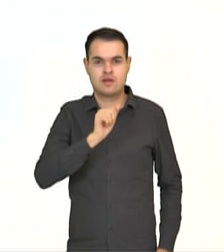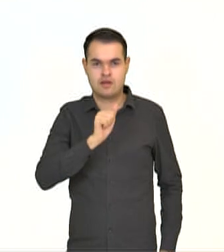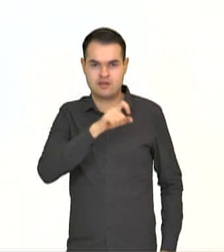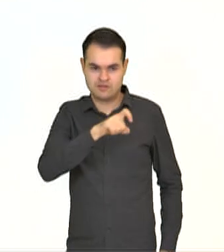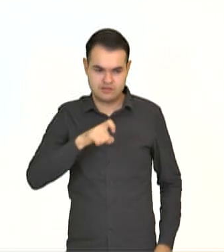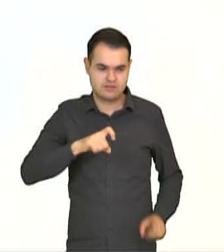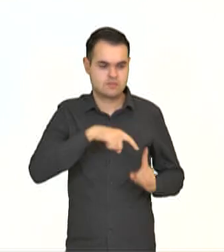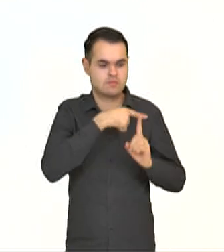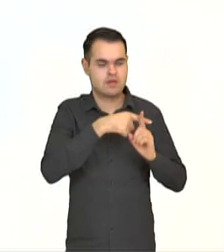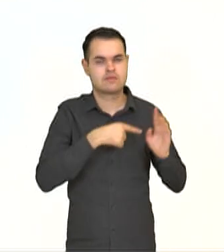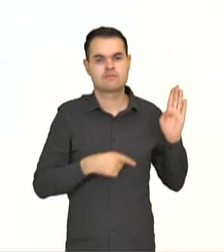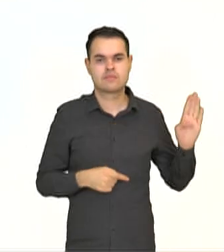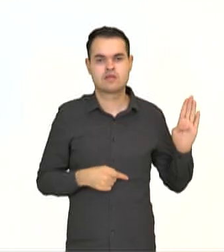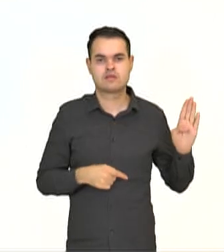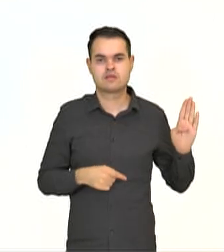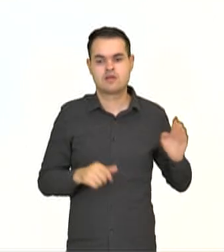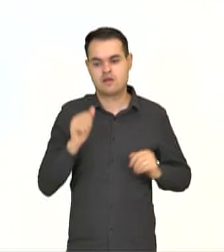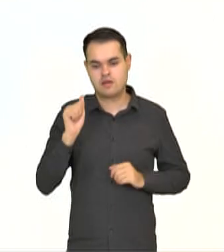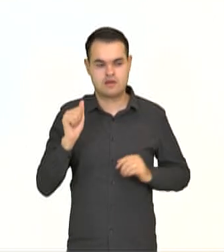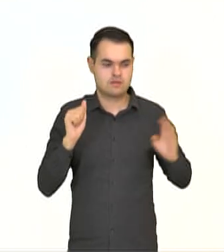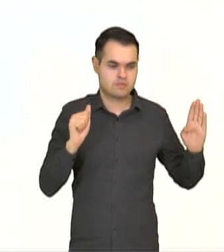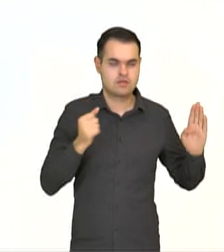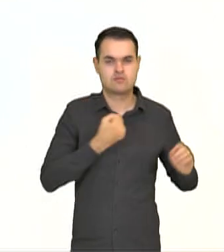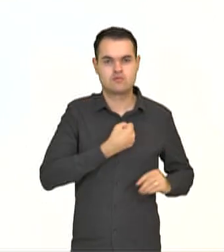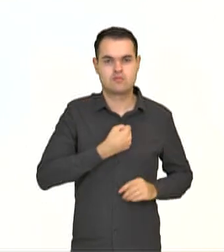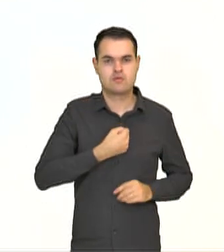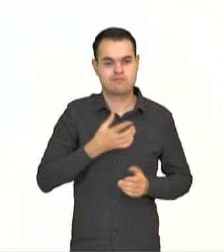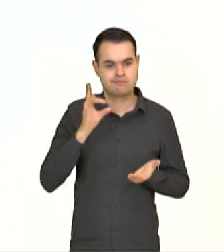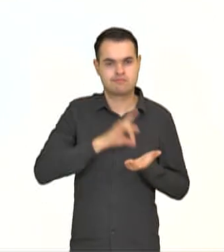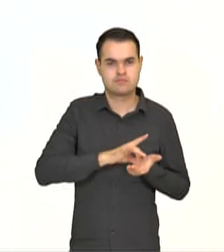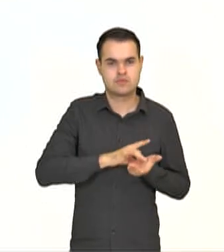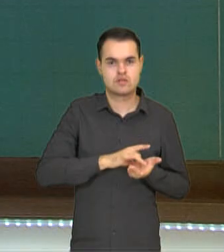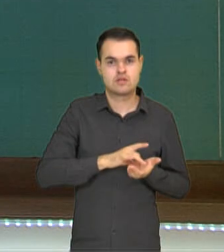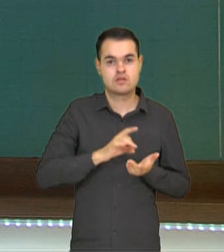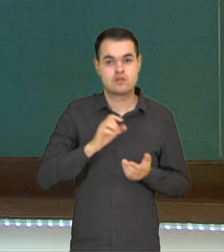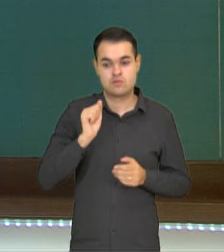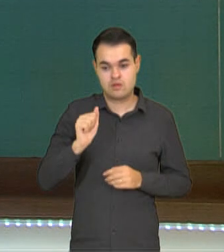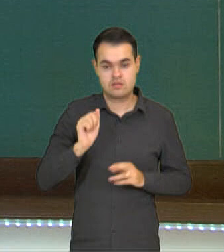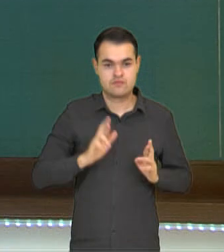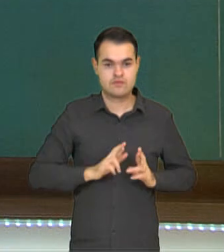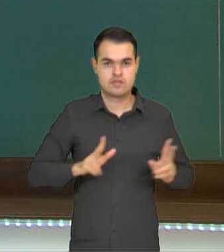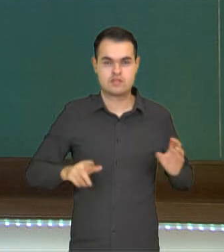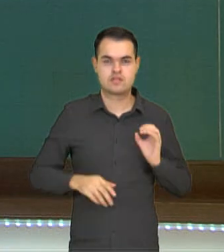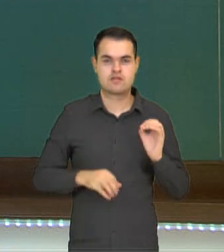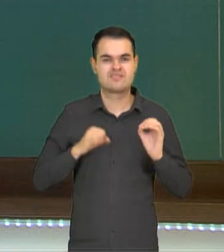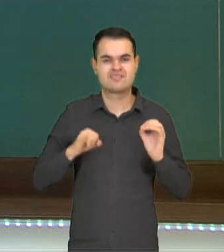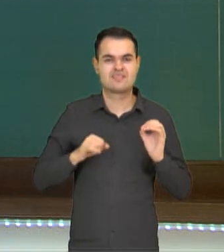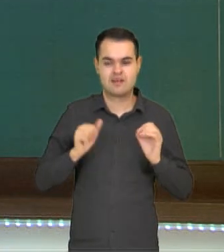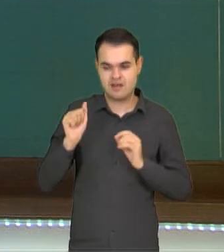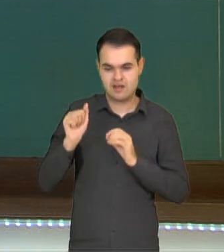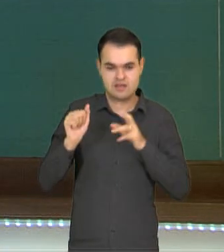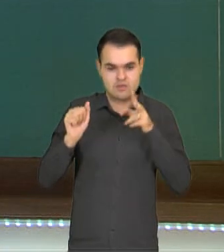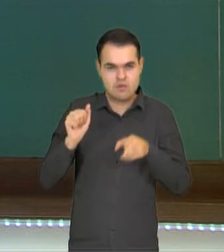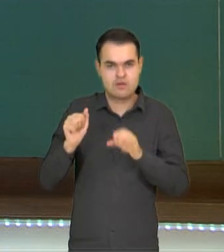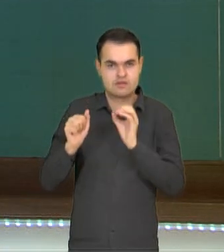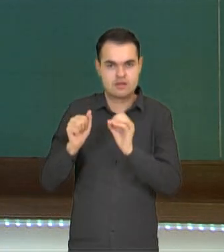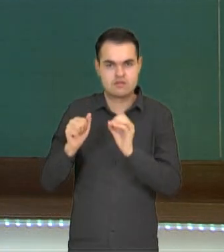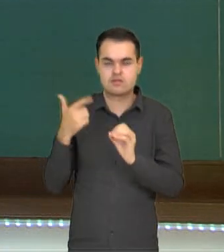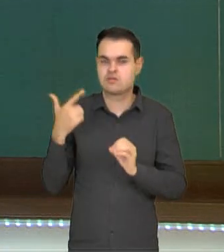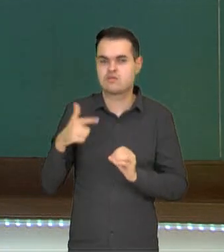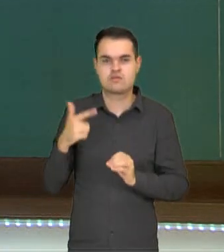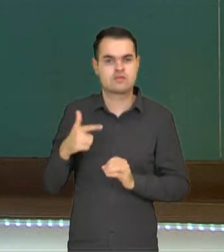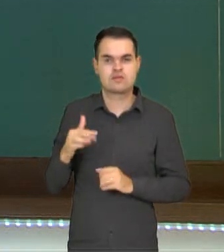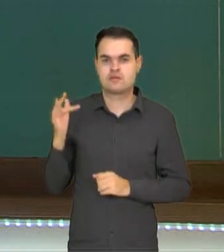b são números reais. E o a, ele precisa ser diferente de zero, porque se o a for igual a zero, nós não vamos ter uma